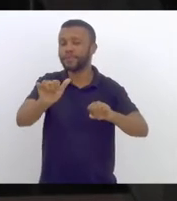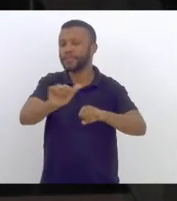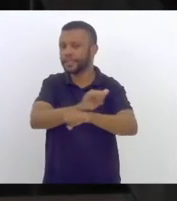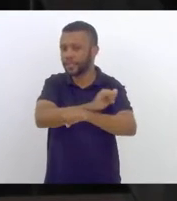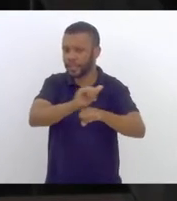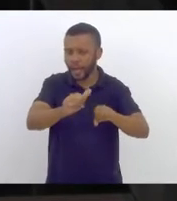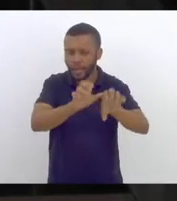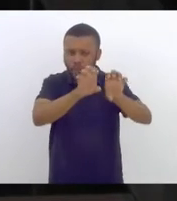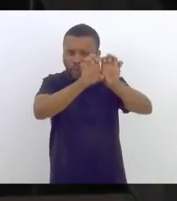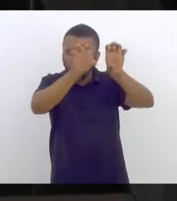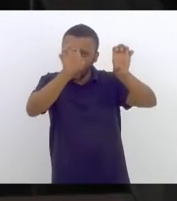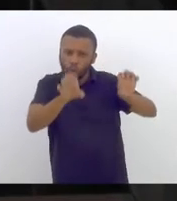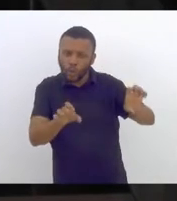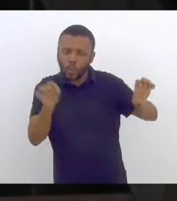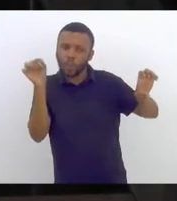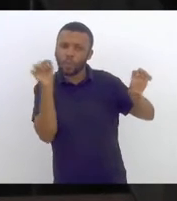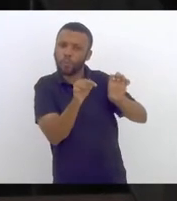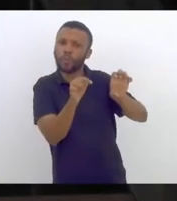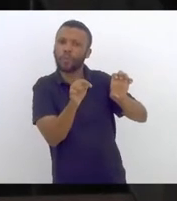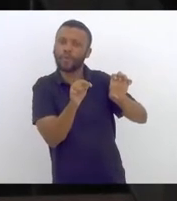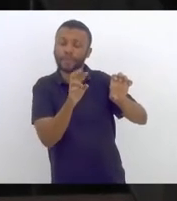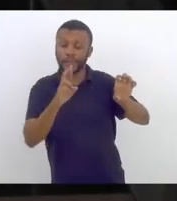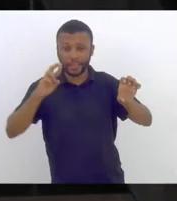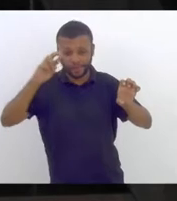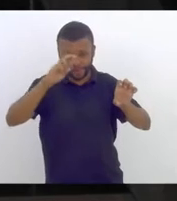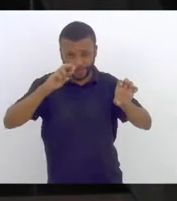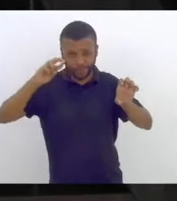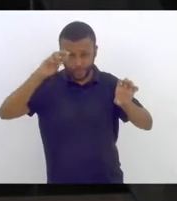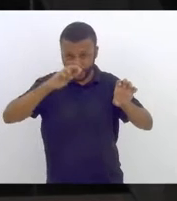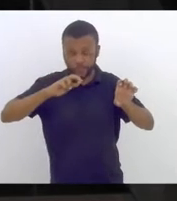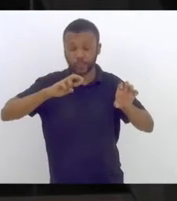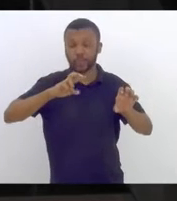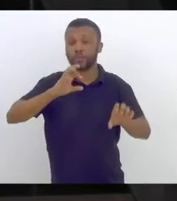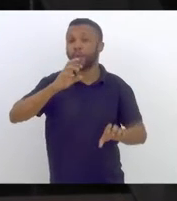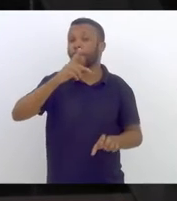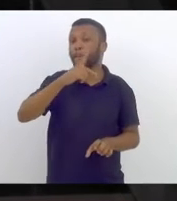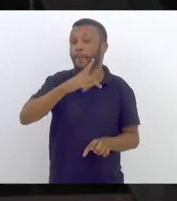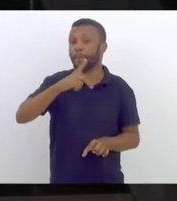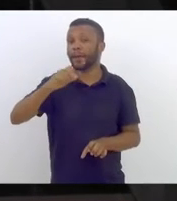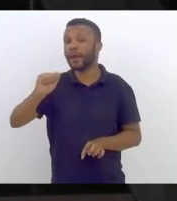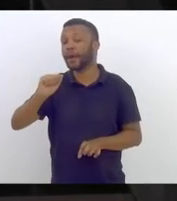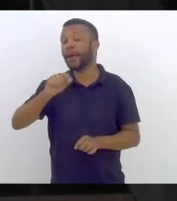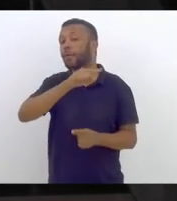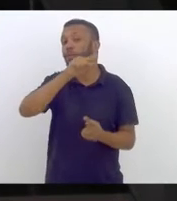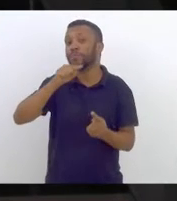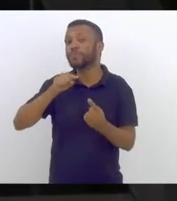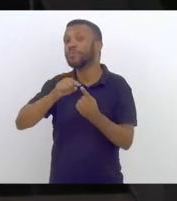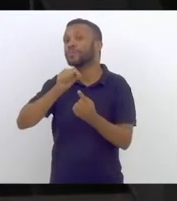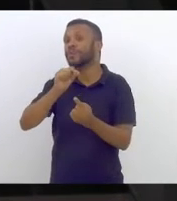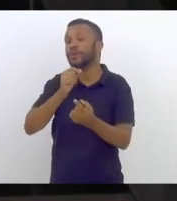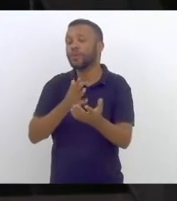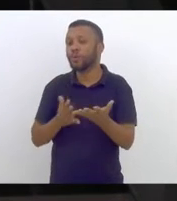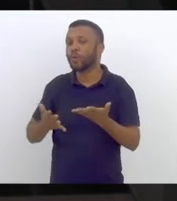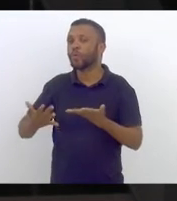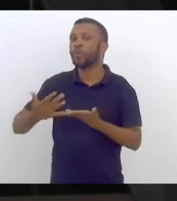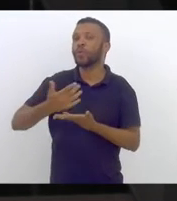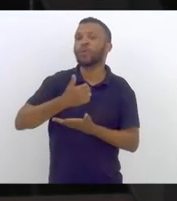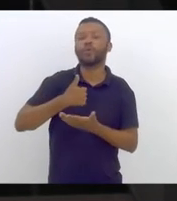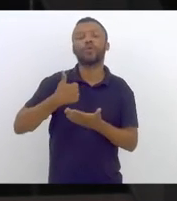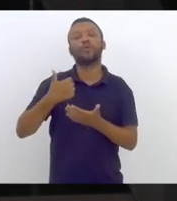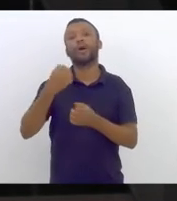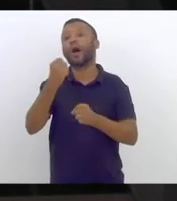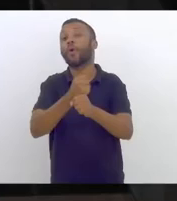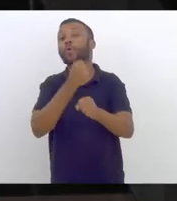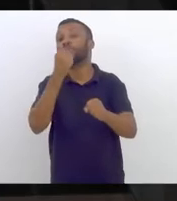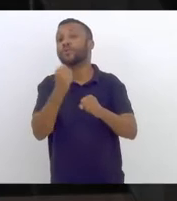tenha nessa revisão do PPA, a recuperação do sistema